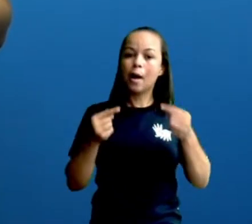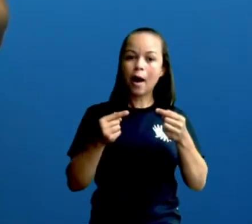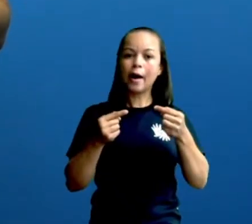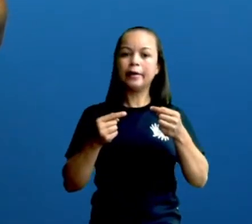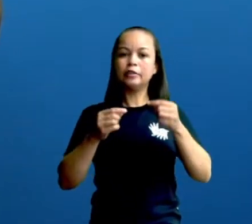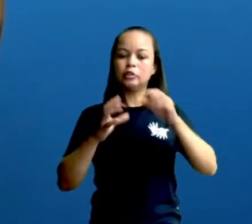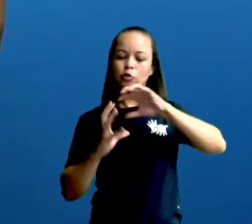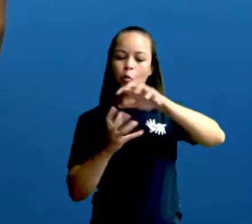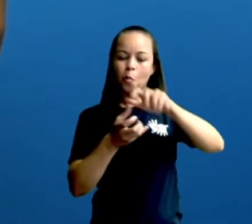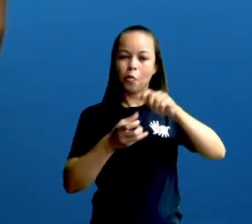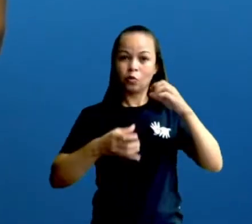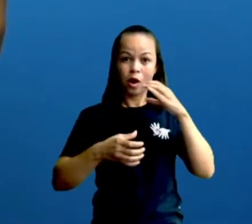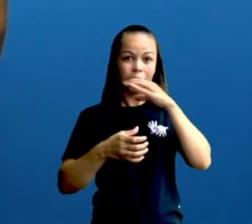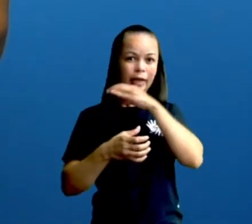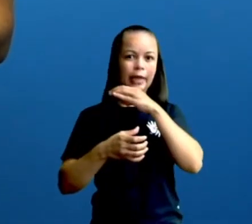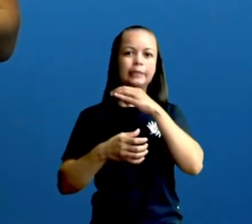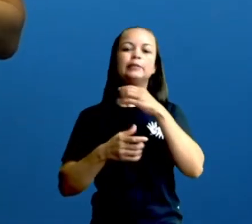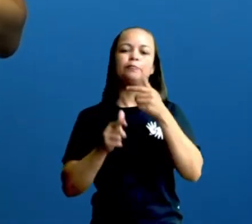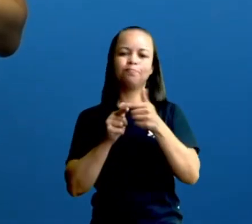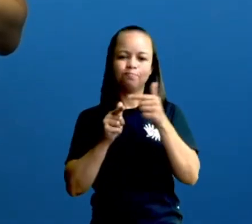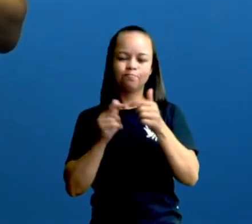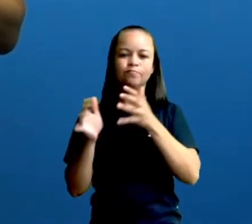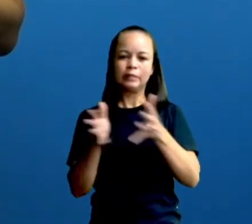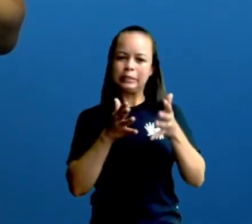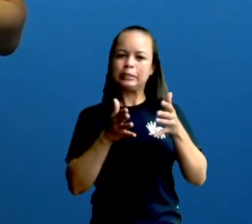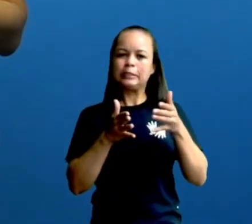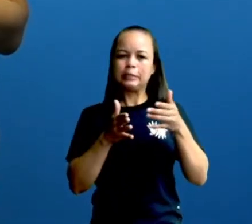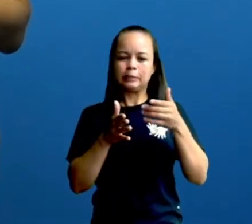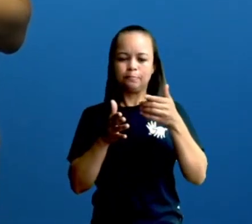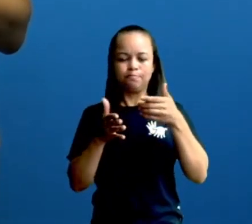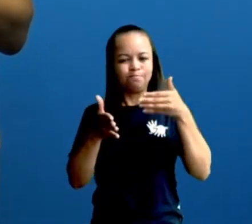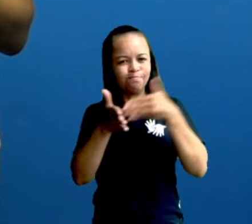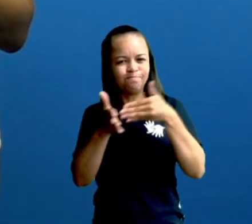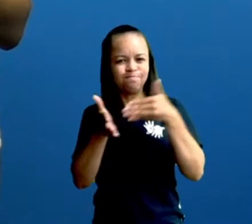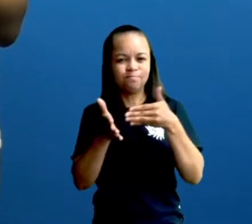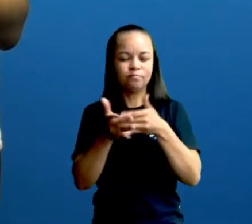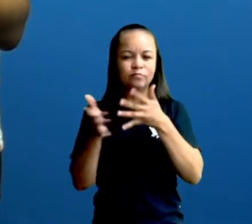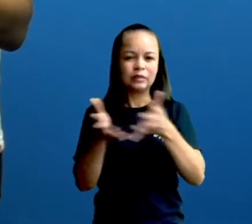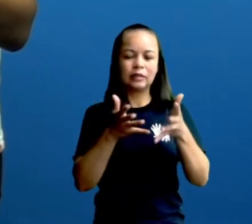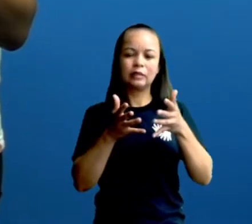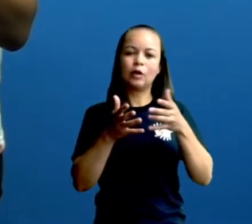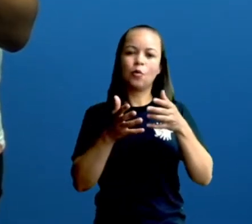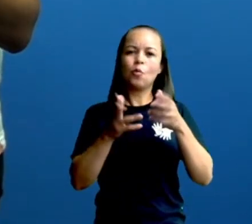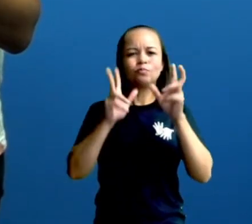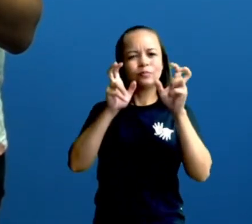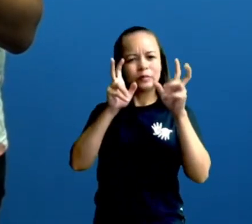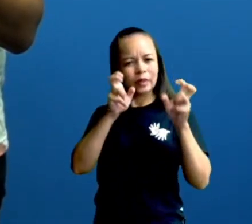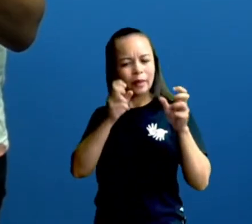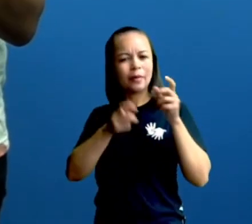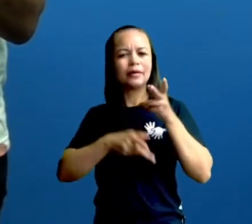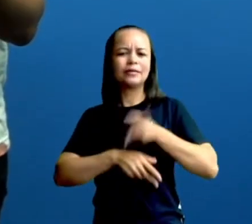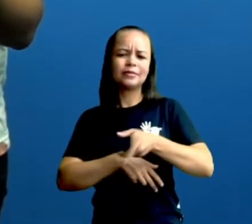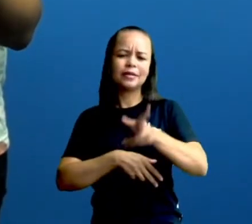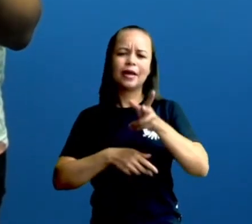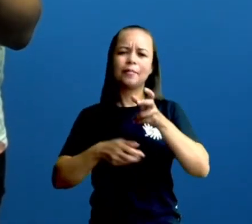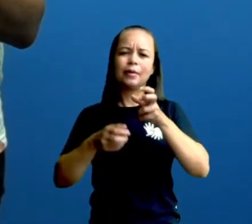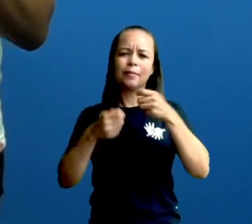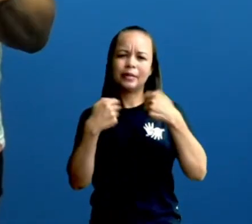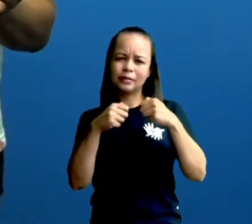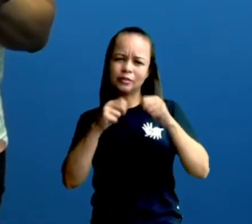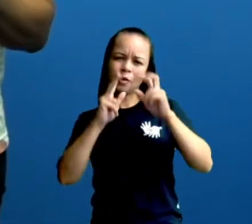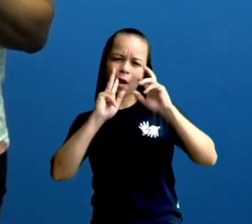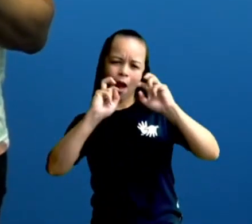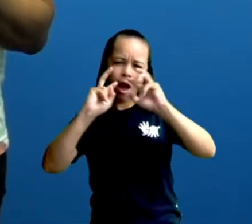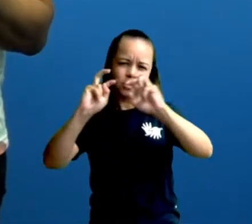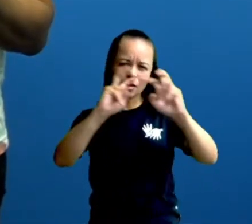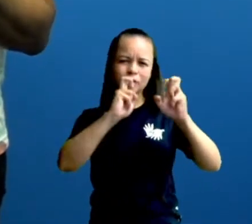mudanças climáticas, que hoje estão impactando tanto e são assuntos que devem estar em voga, que devem estar sempre nos chamando a atenção para que